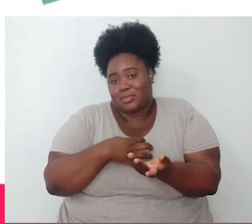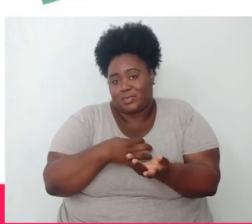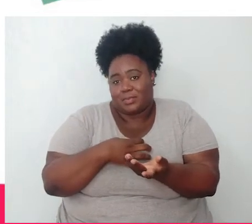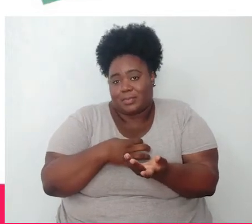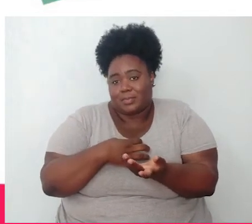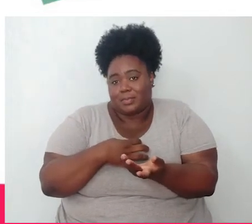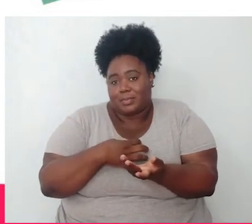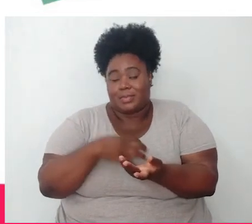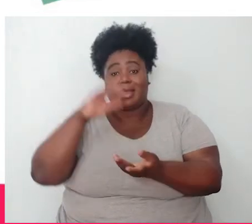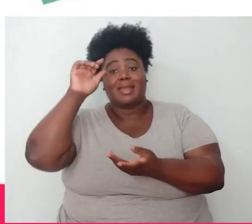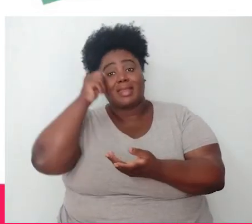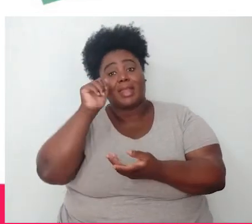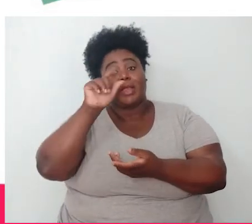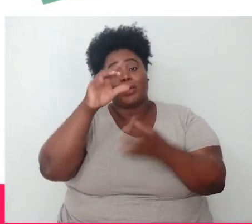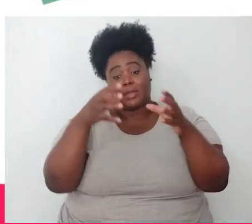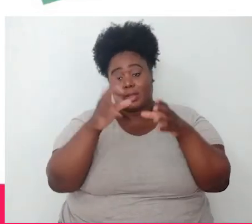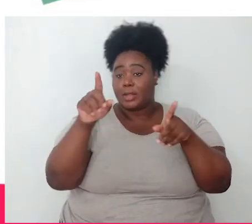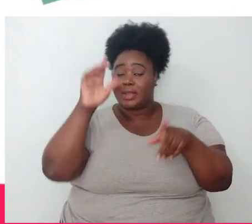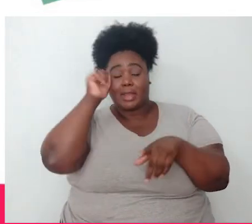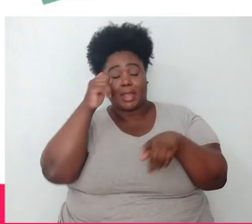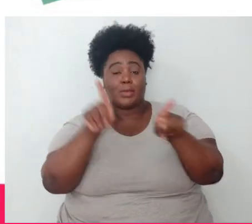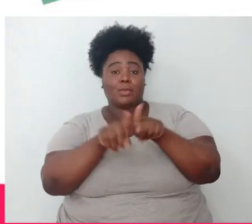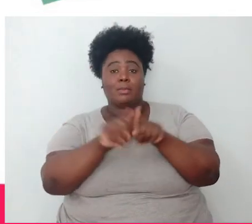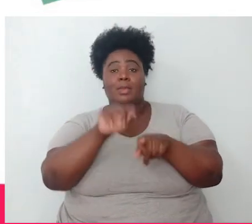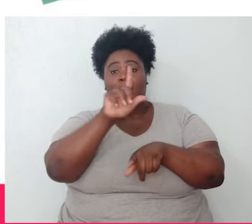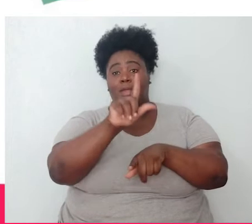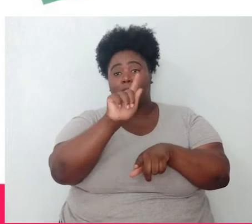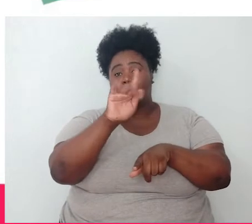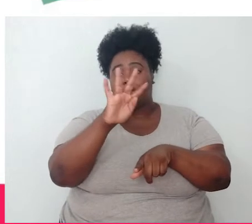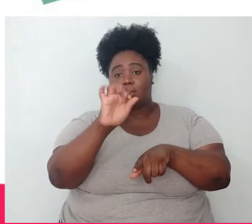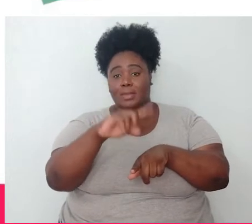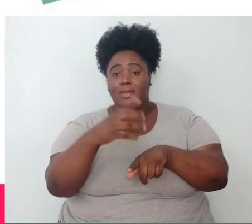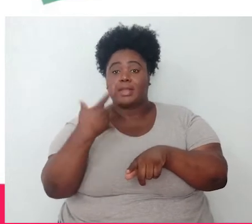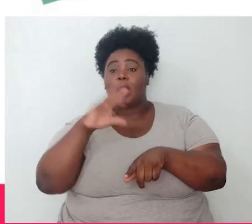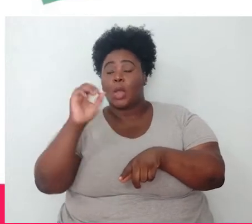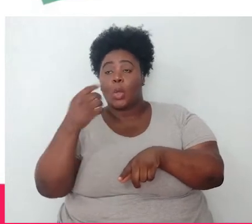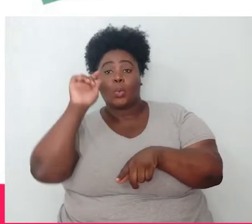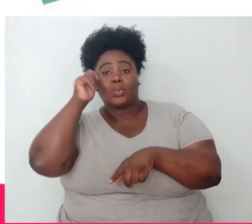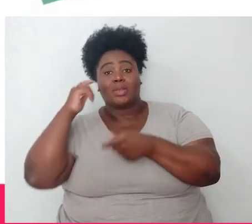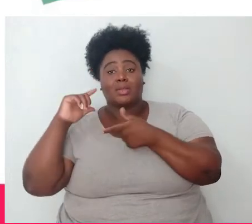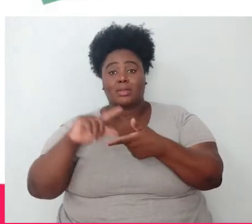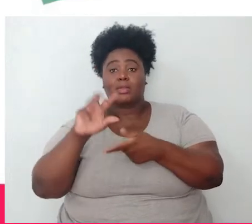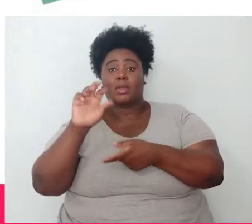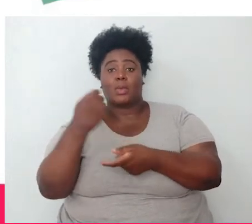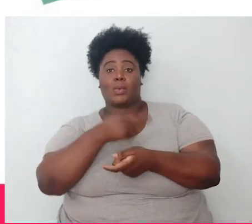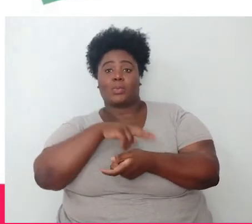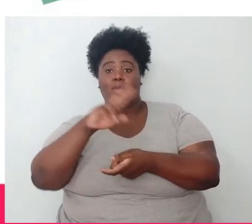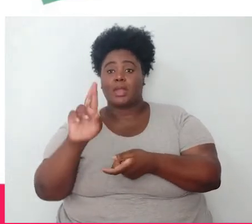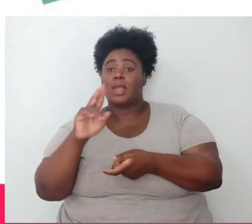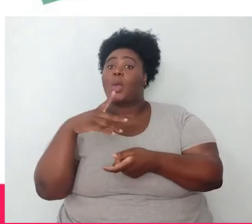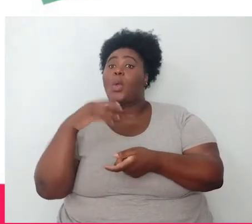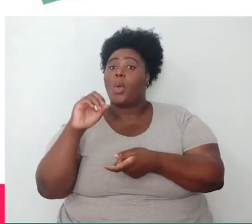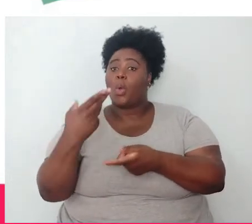ser negro e LGBTQIA+, a questão de ser negro e querer trabalhar com questões mais tradicionais, com questões religiosas, com